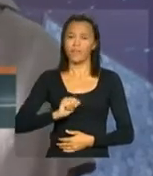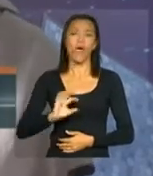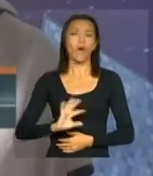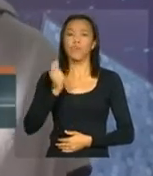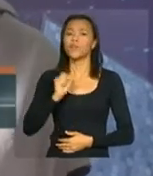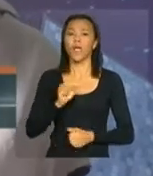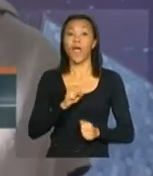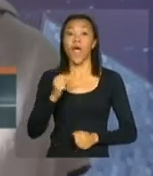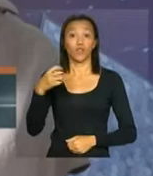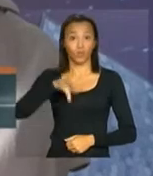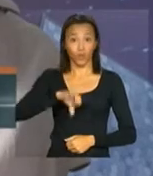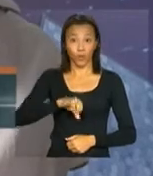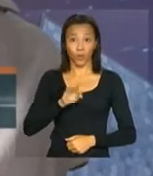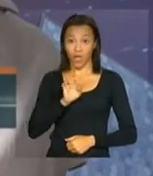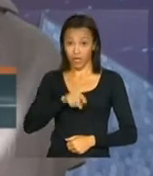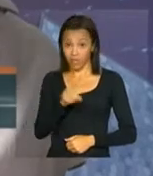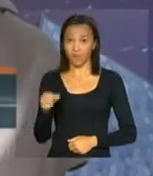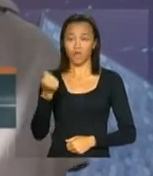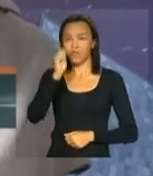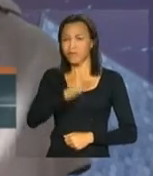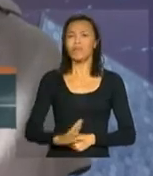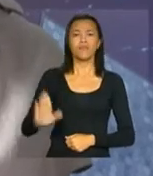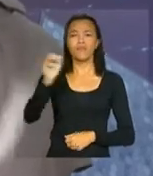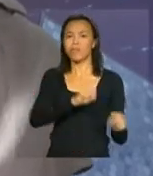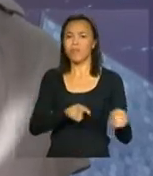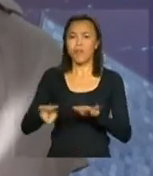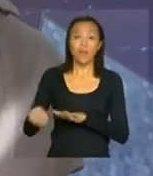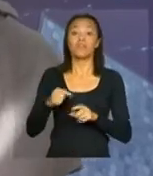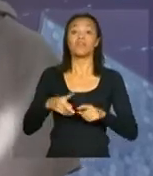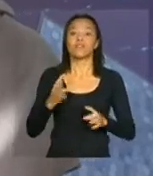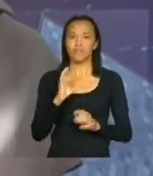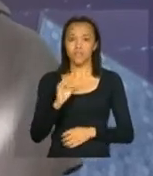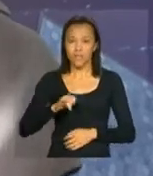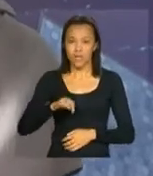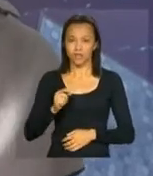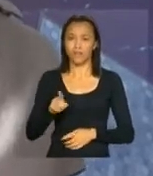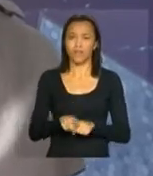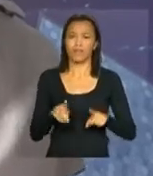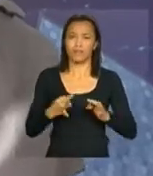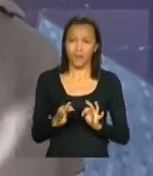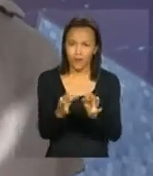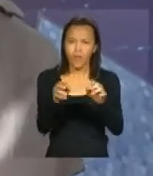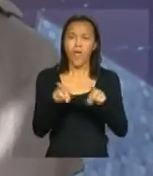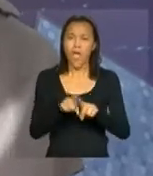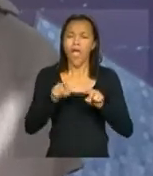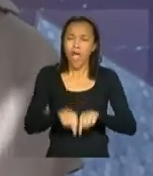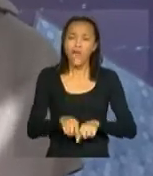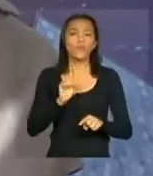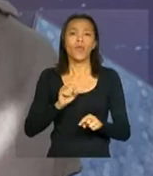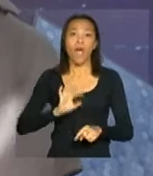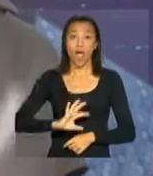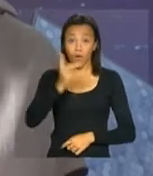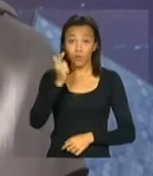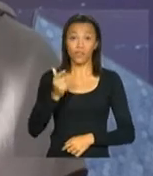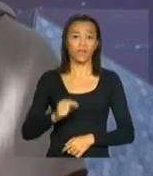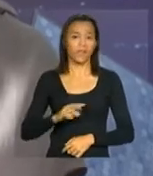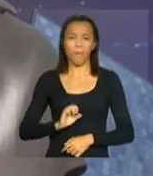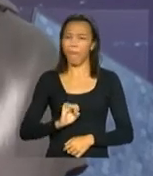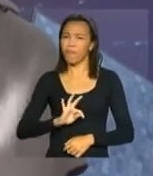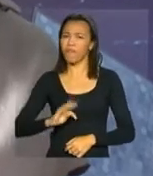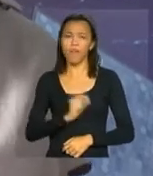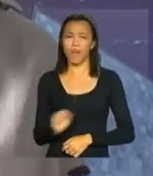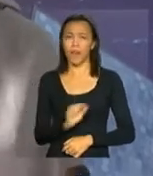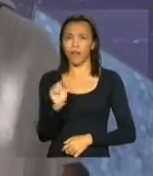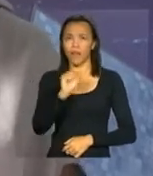realizada a 9ª Edição da Semana Nacional de Ciência e Tecnologia como atividades previstas para acontecer em